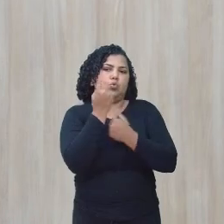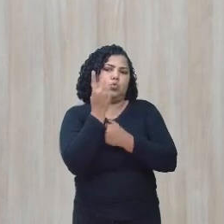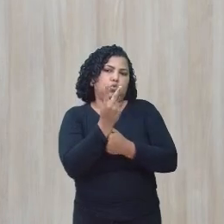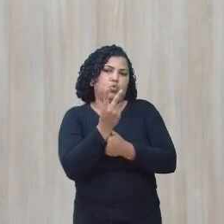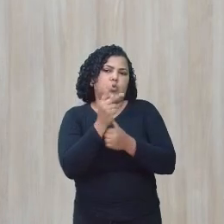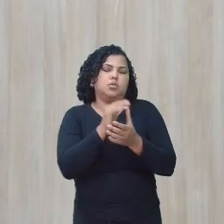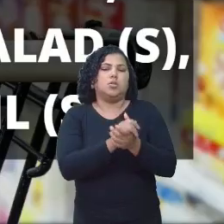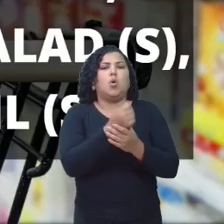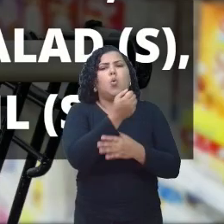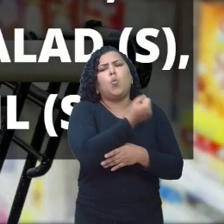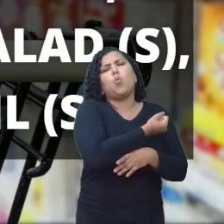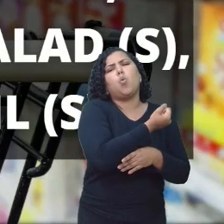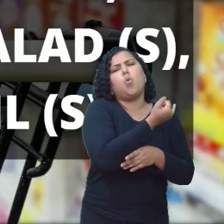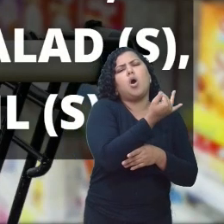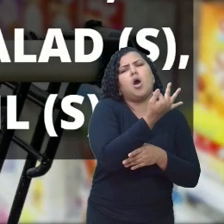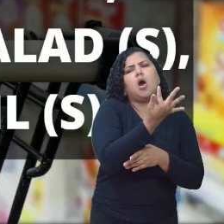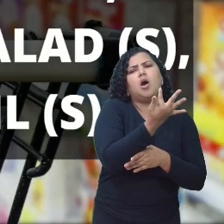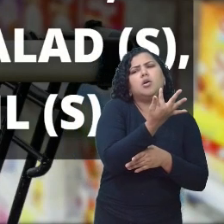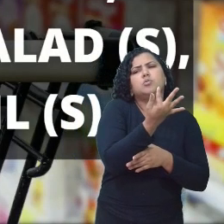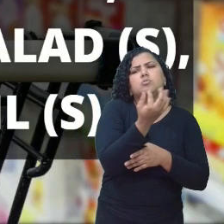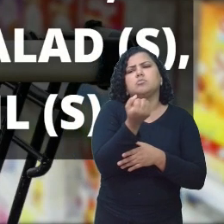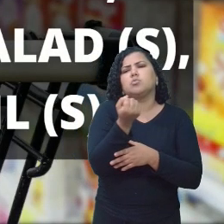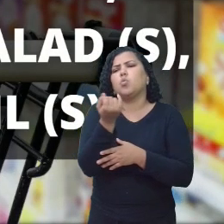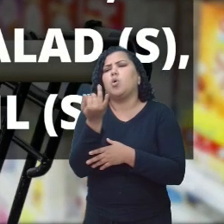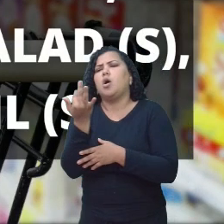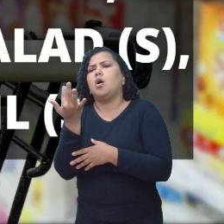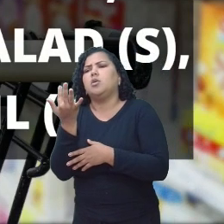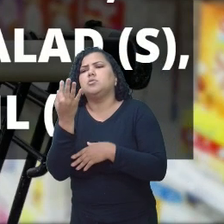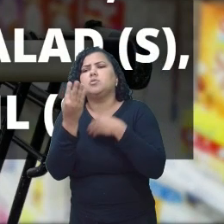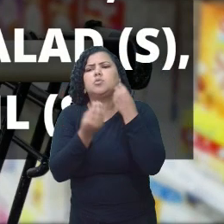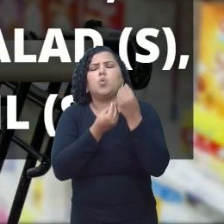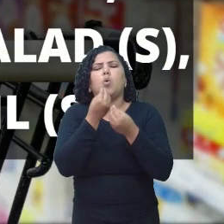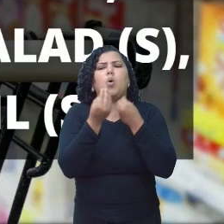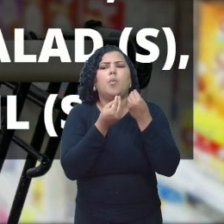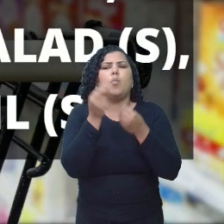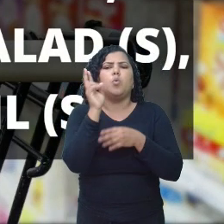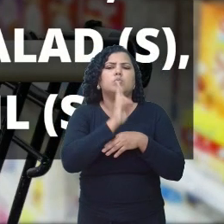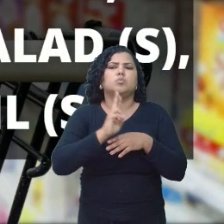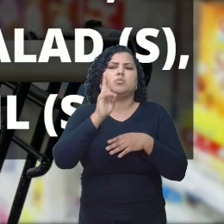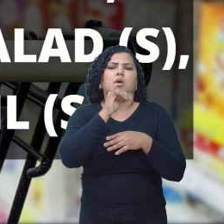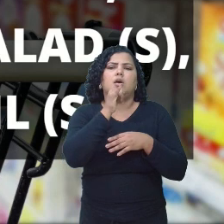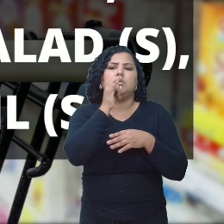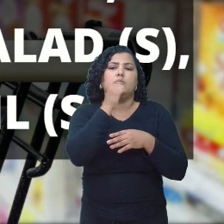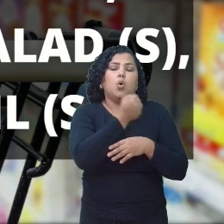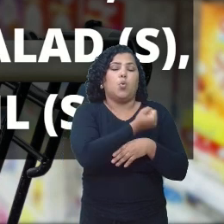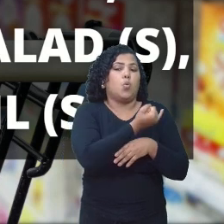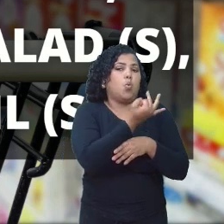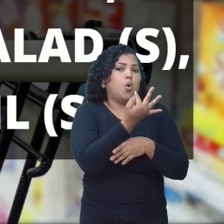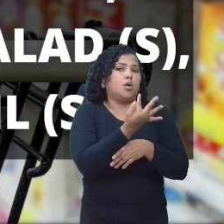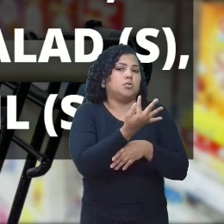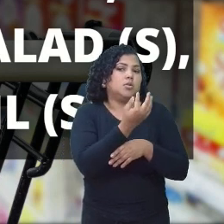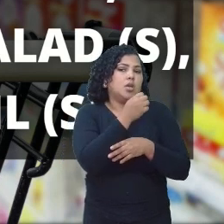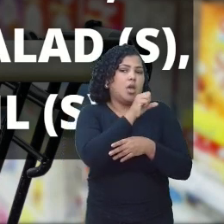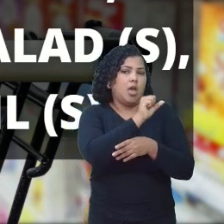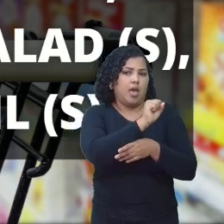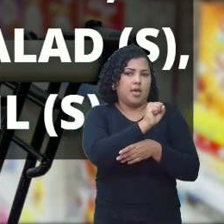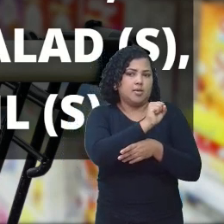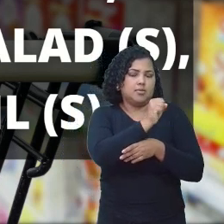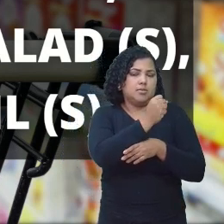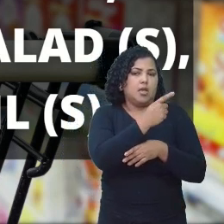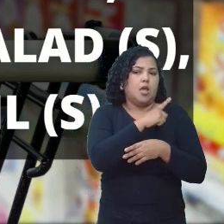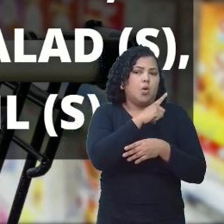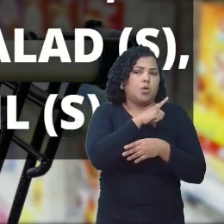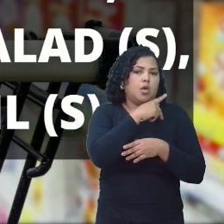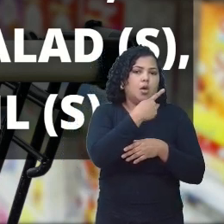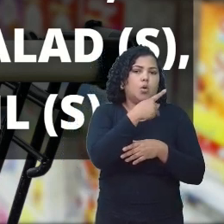e quantas? Quem é quem e como vai usar? O que tem S, pessoal, vai ser porque tem S também, que é o plural, ou seja, os